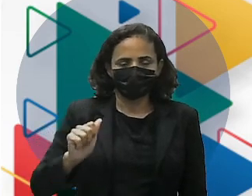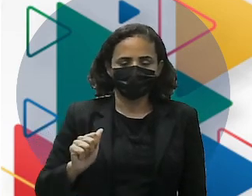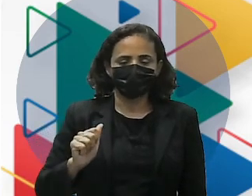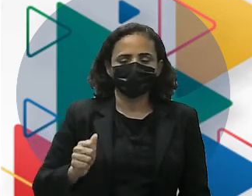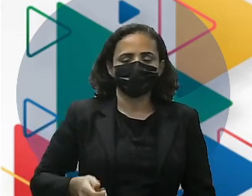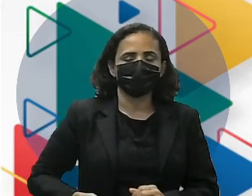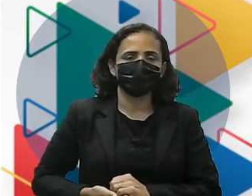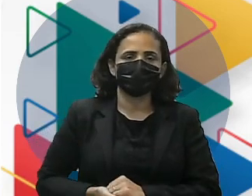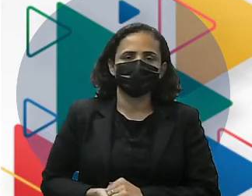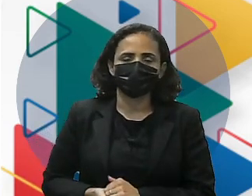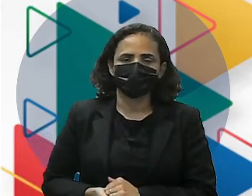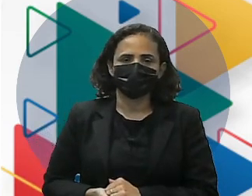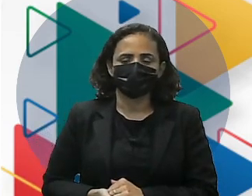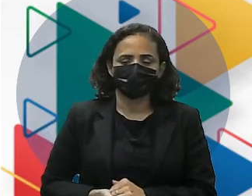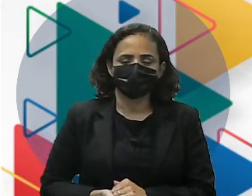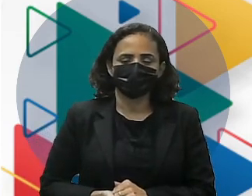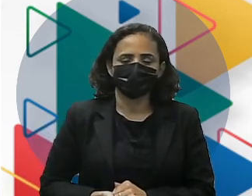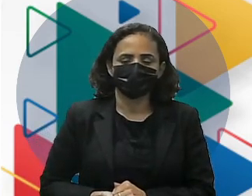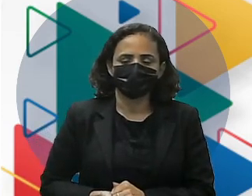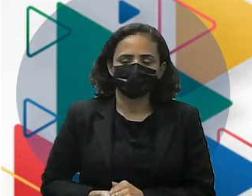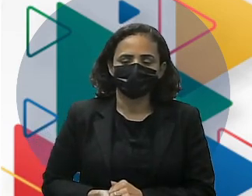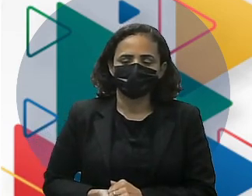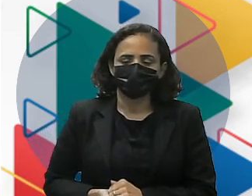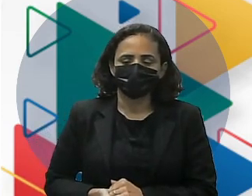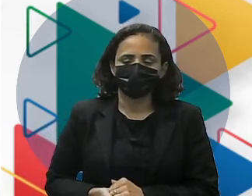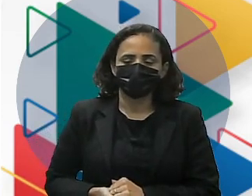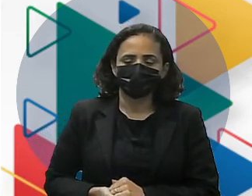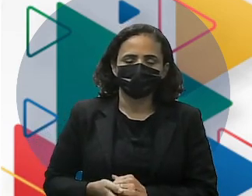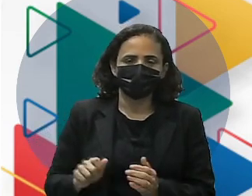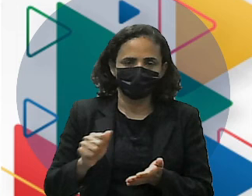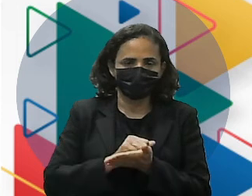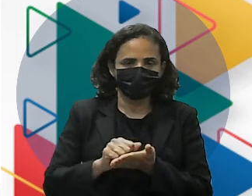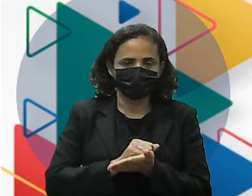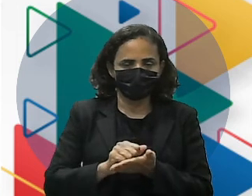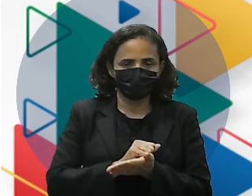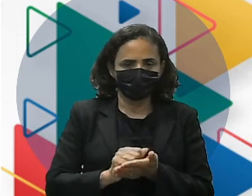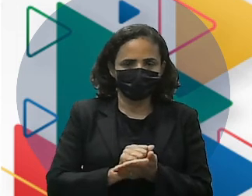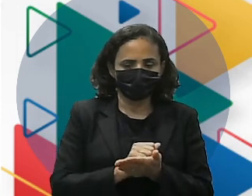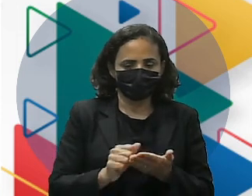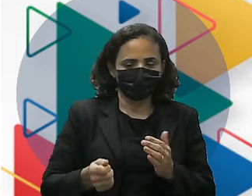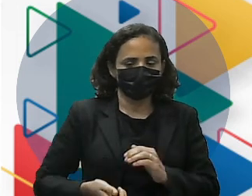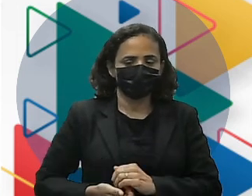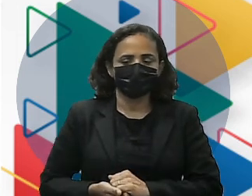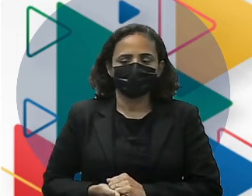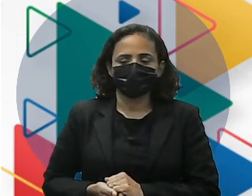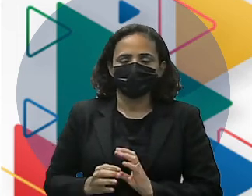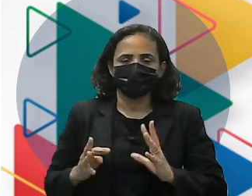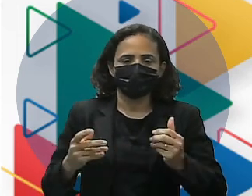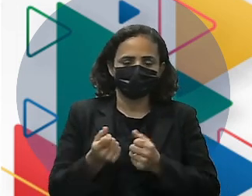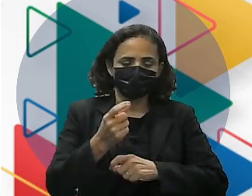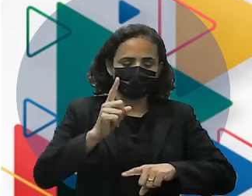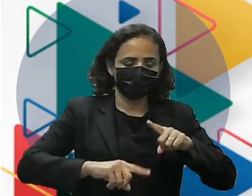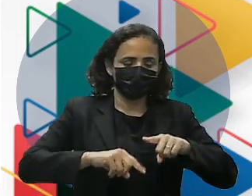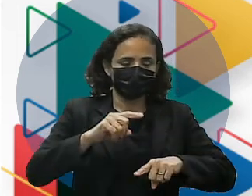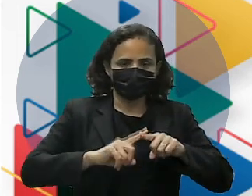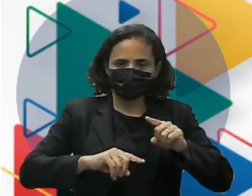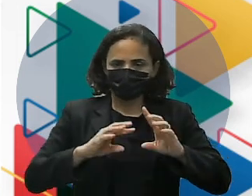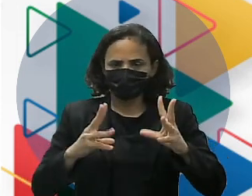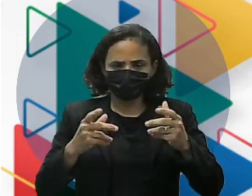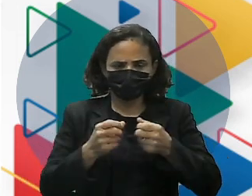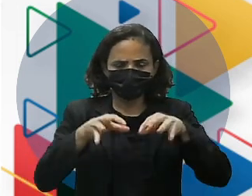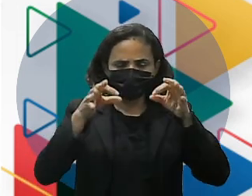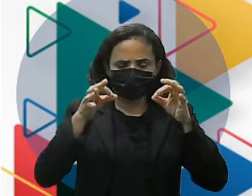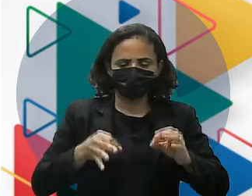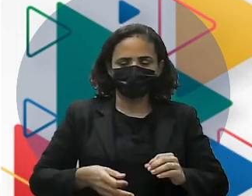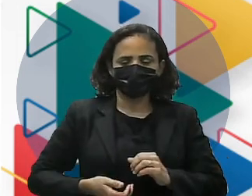é de... Ficou feio. Deixa eu apagar isso aqui para ficar bonitinho, igual a todo o material que a gente prepara para vocês.